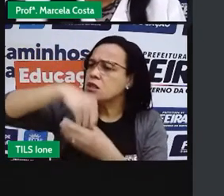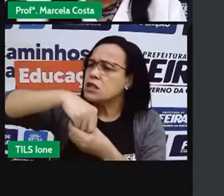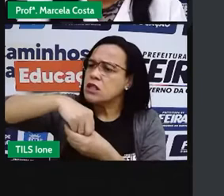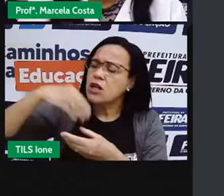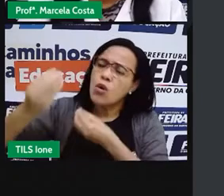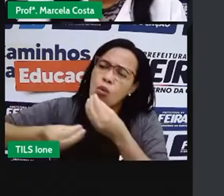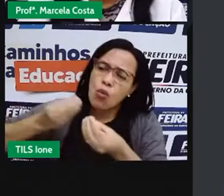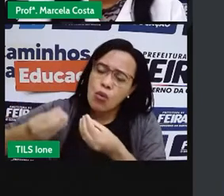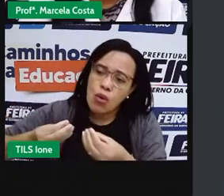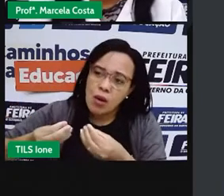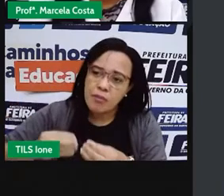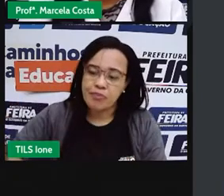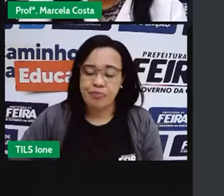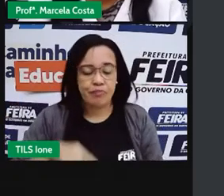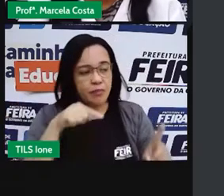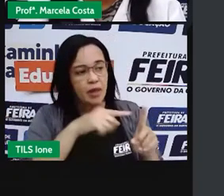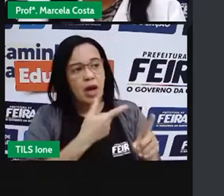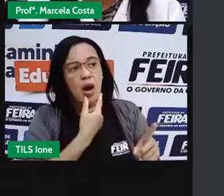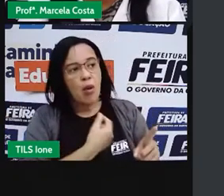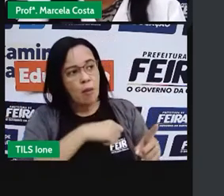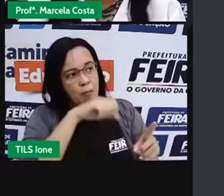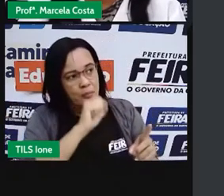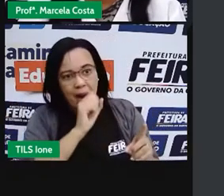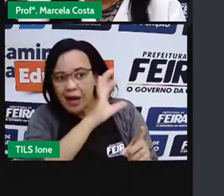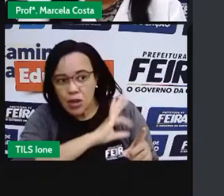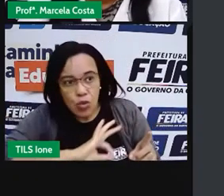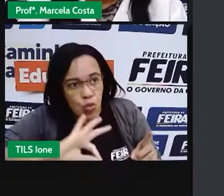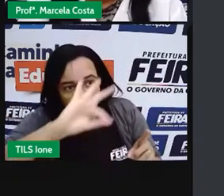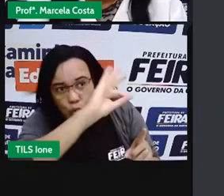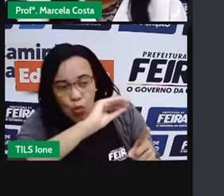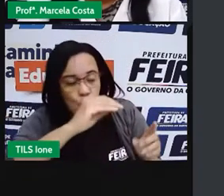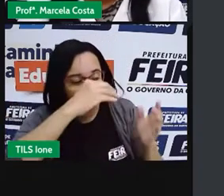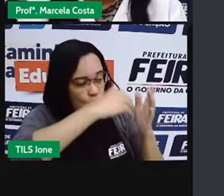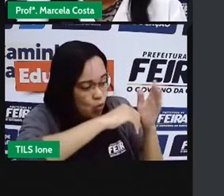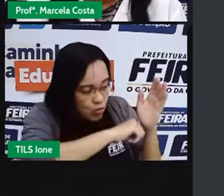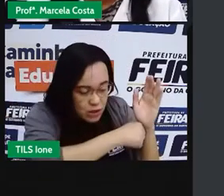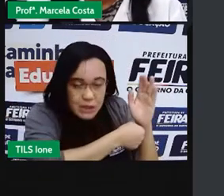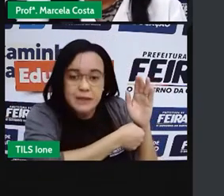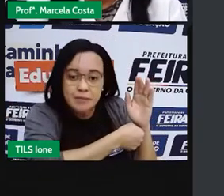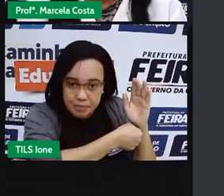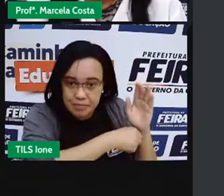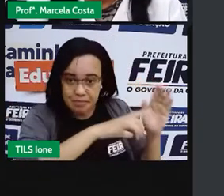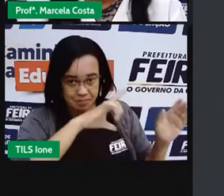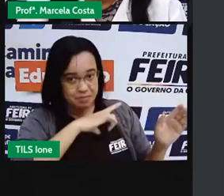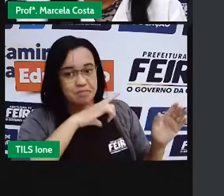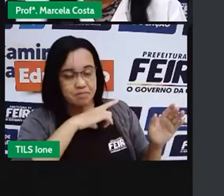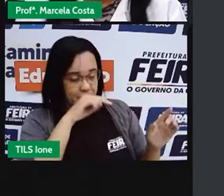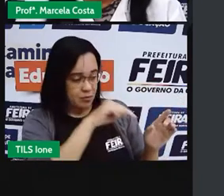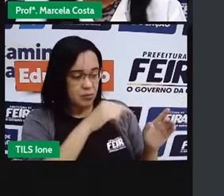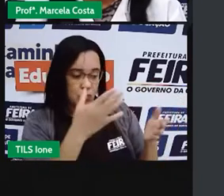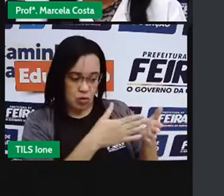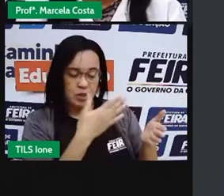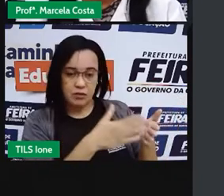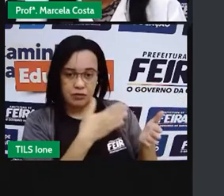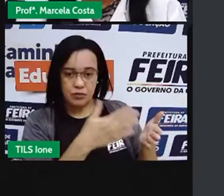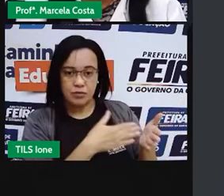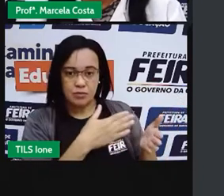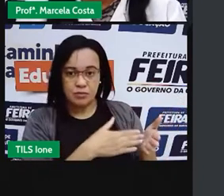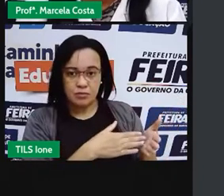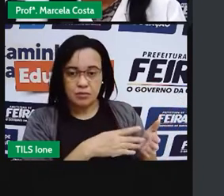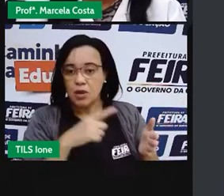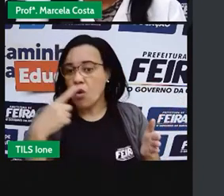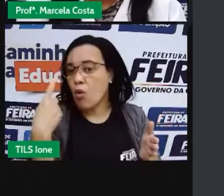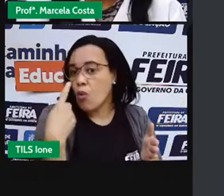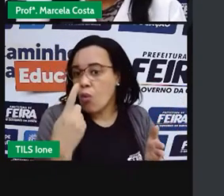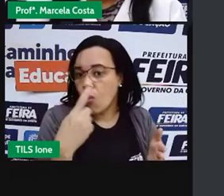Todos os segredos das princesas mais famosas do mundo. Inclusive, tem um capítulo